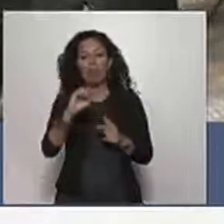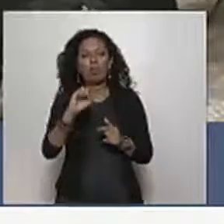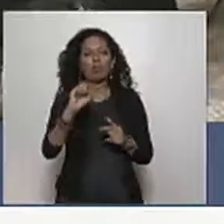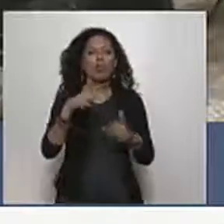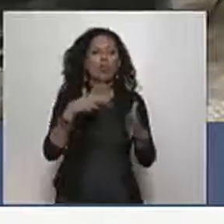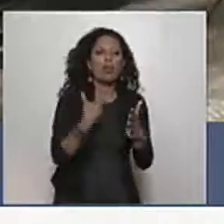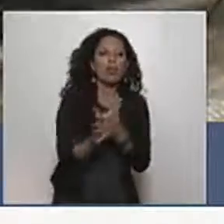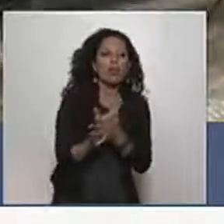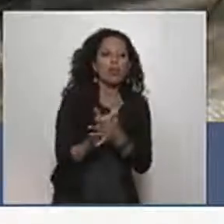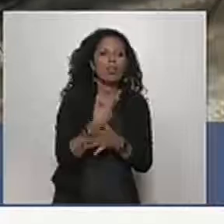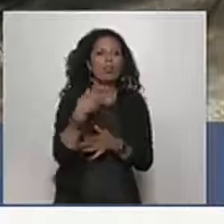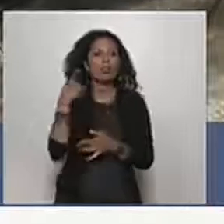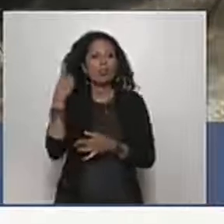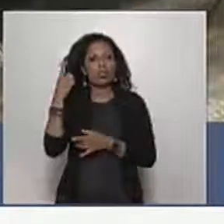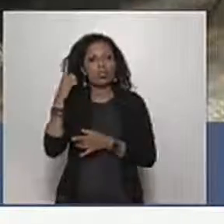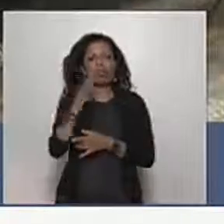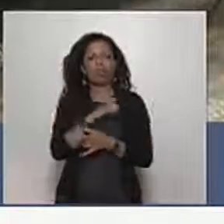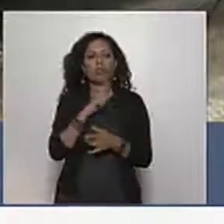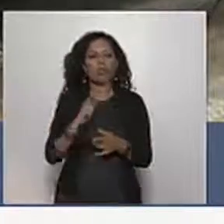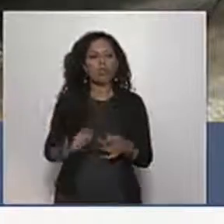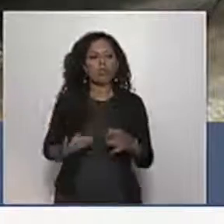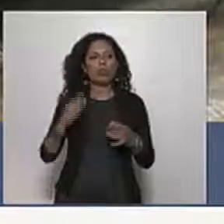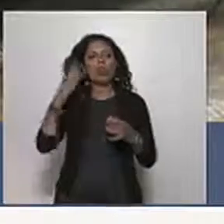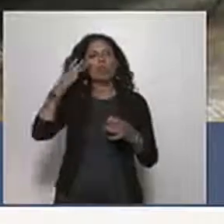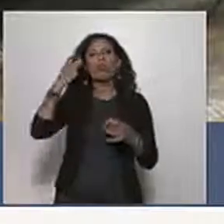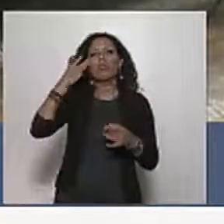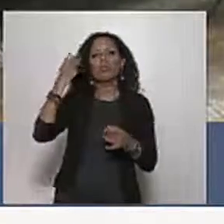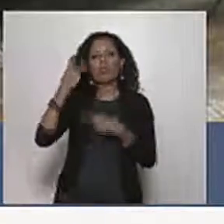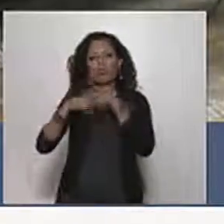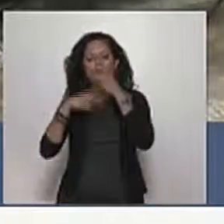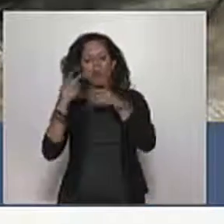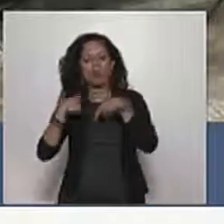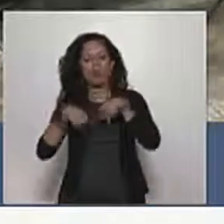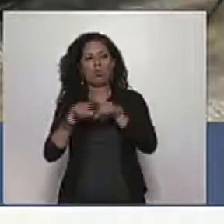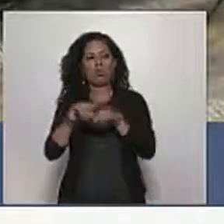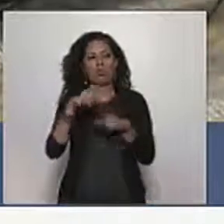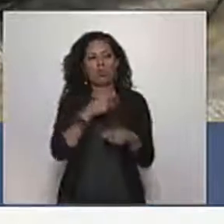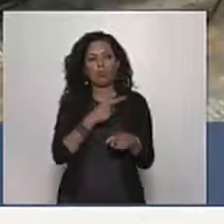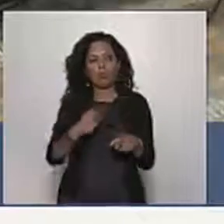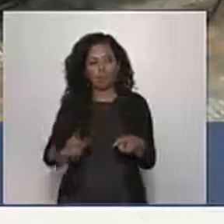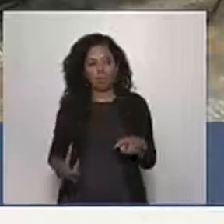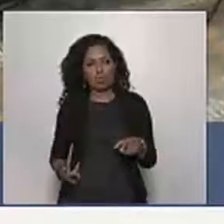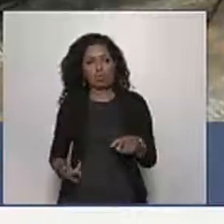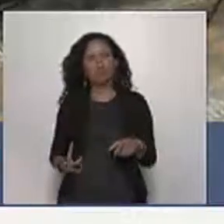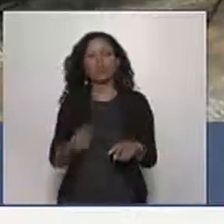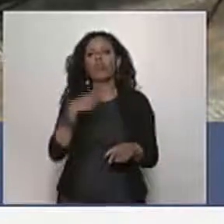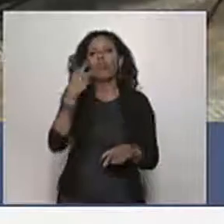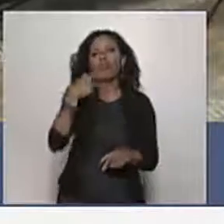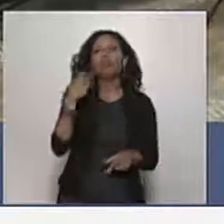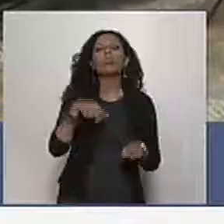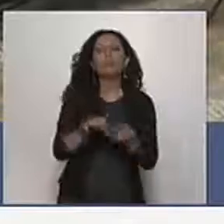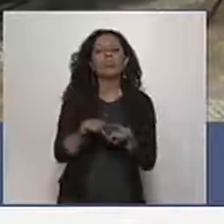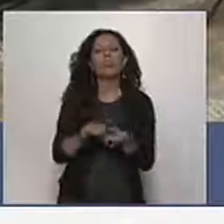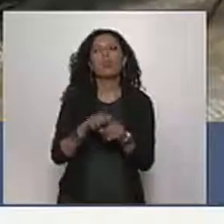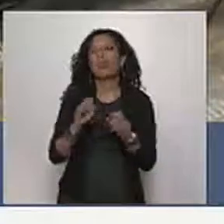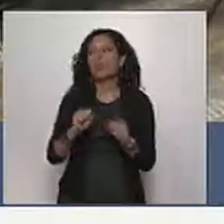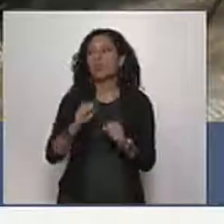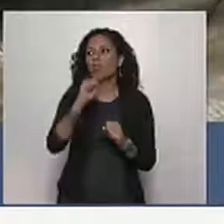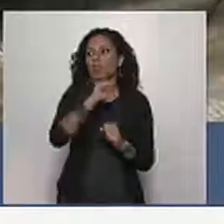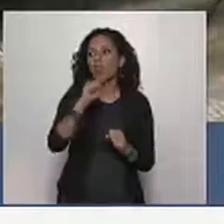referendado pelo governador Witzel como pelo presidente da República, que também fala atire. Inclusive, Dani,